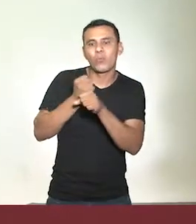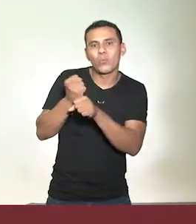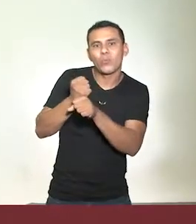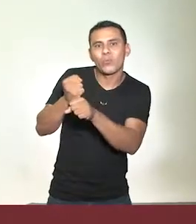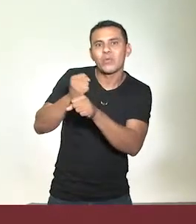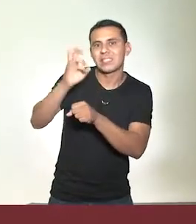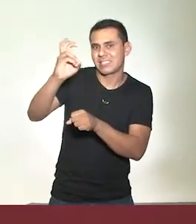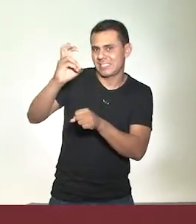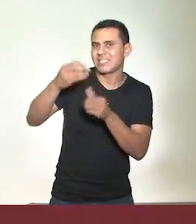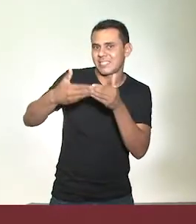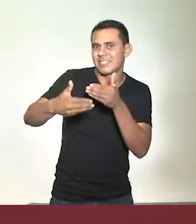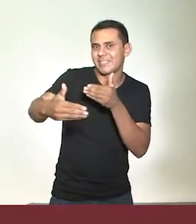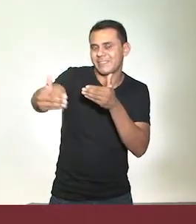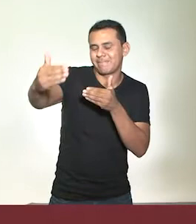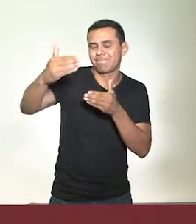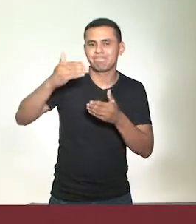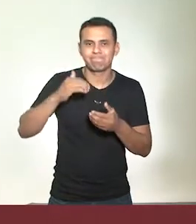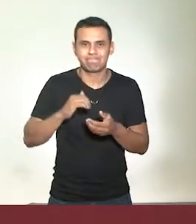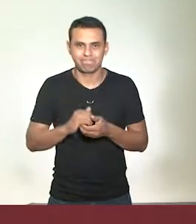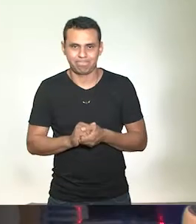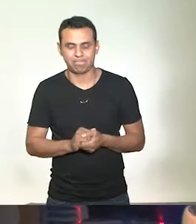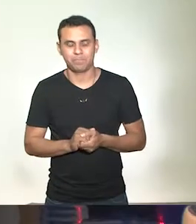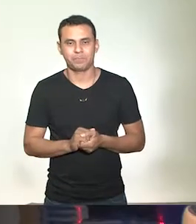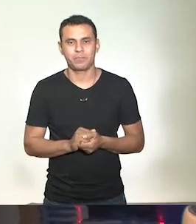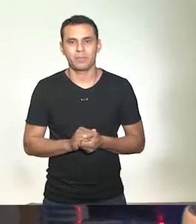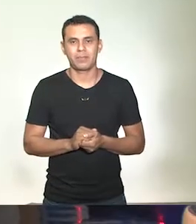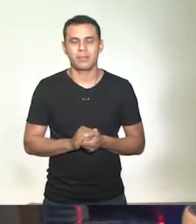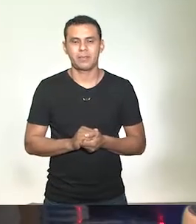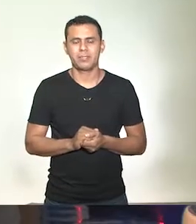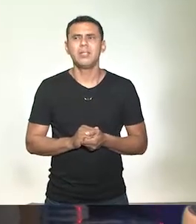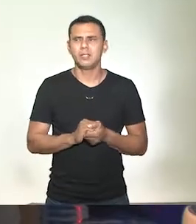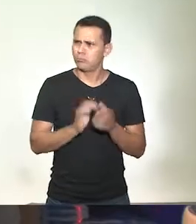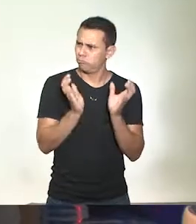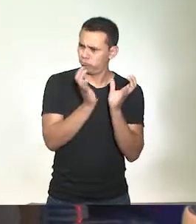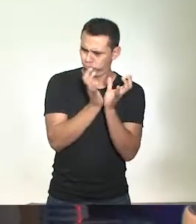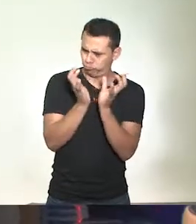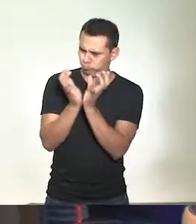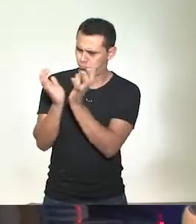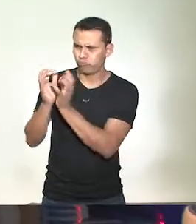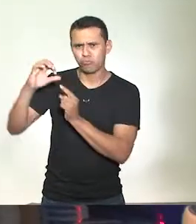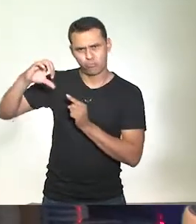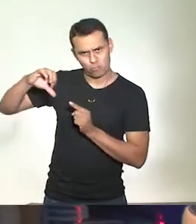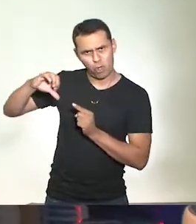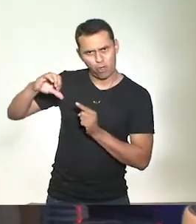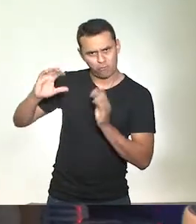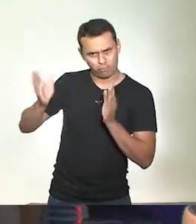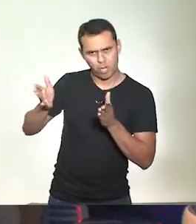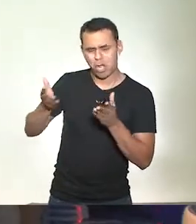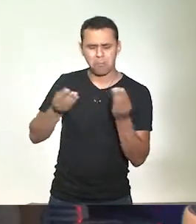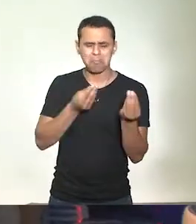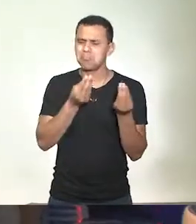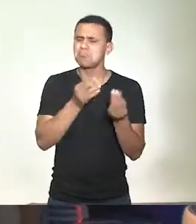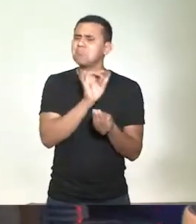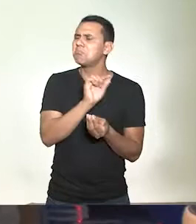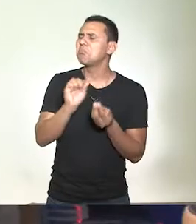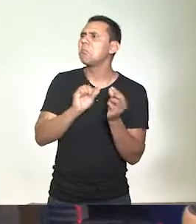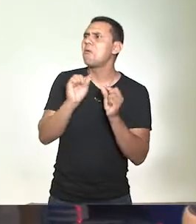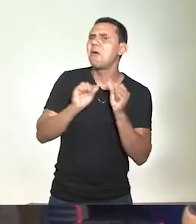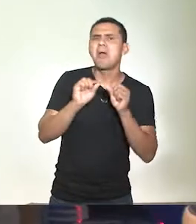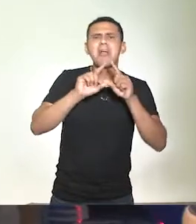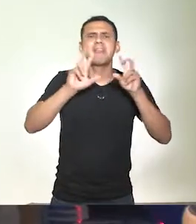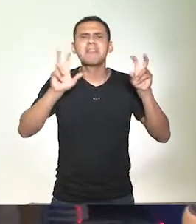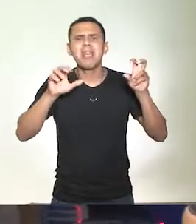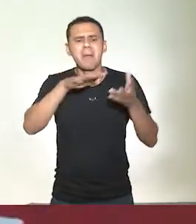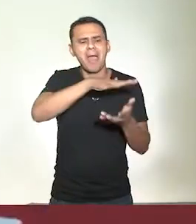vai ser desenvolvido para os 15 anos futuros são nove grupos temáticos como são acabou de falar quais são eles Quais são as